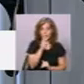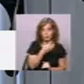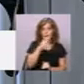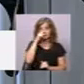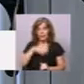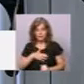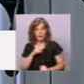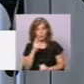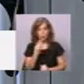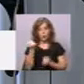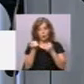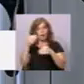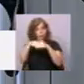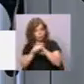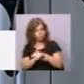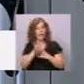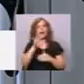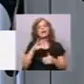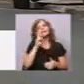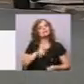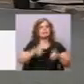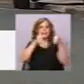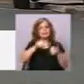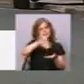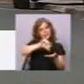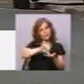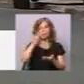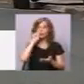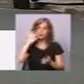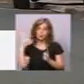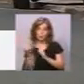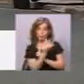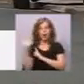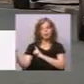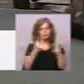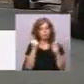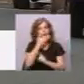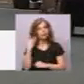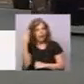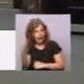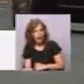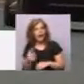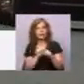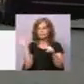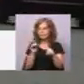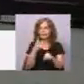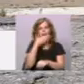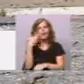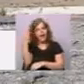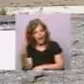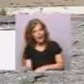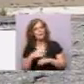banho e garagem, no centro da cidade, numa zona segura, com transportes públicos e supermercado. Em 2017, o